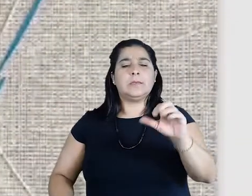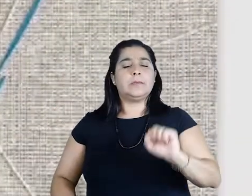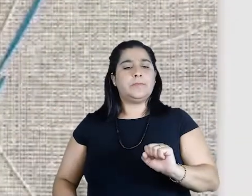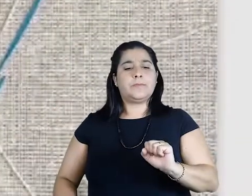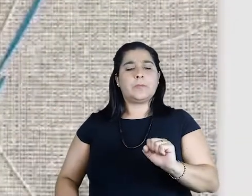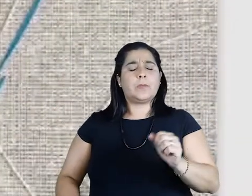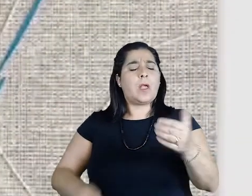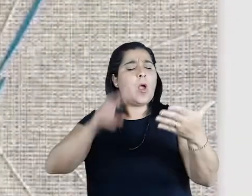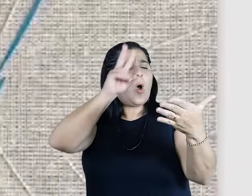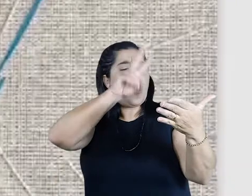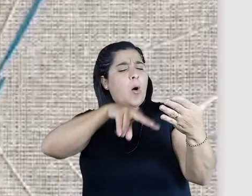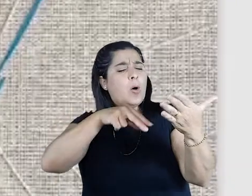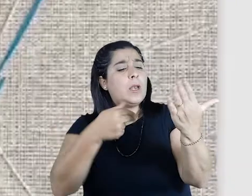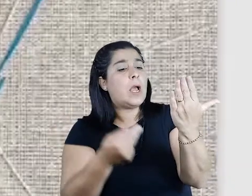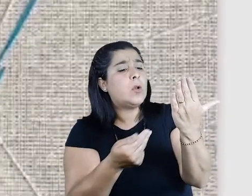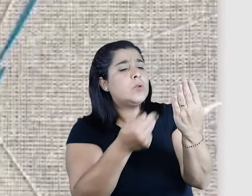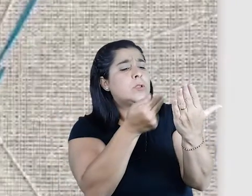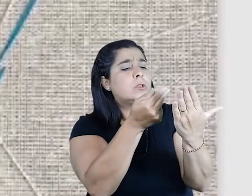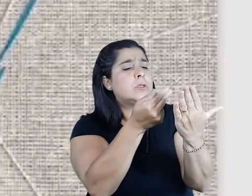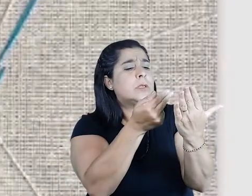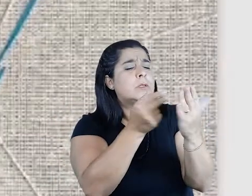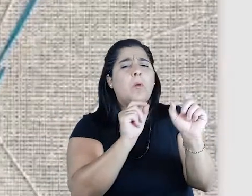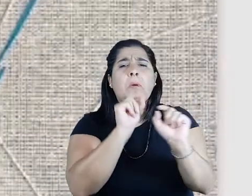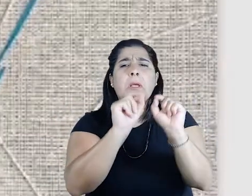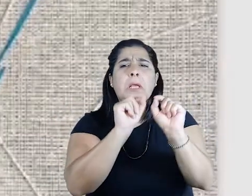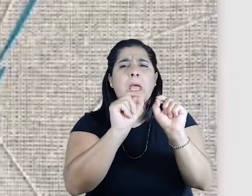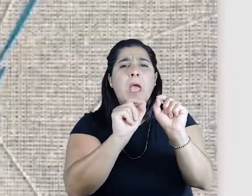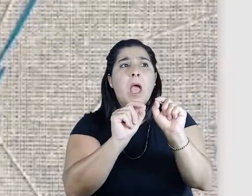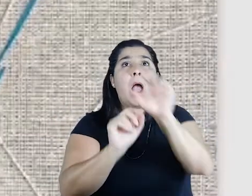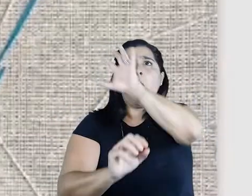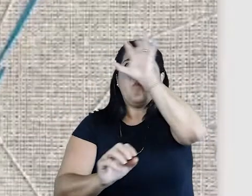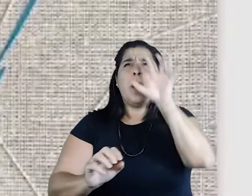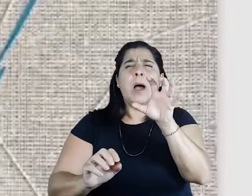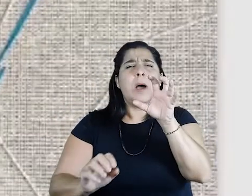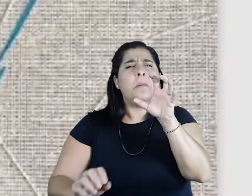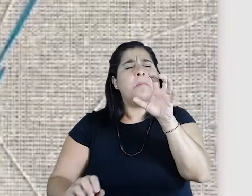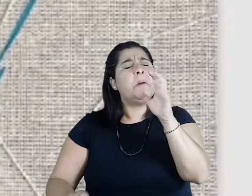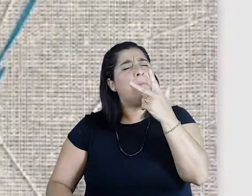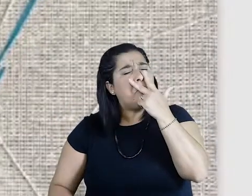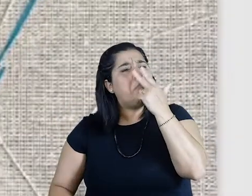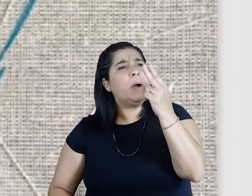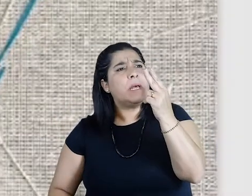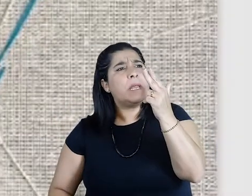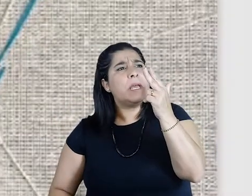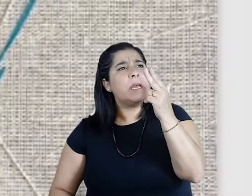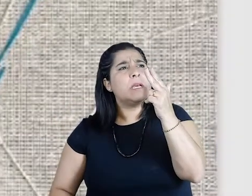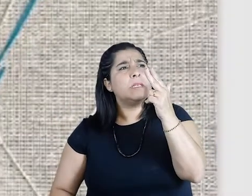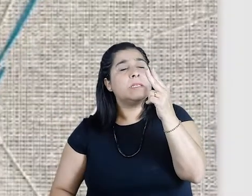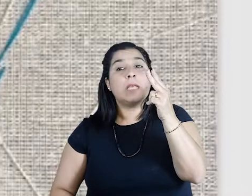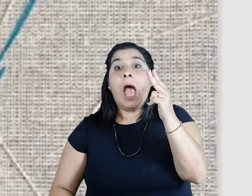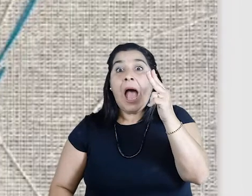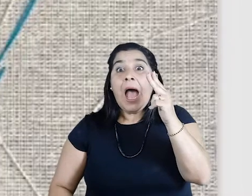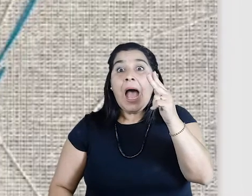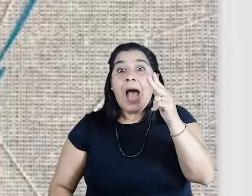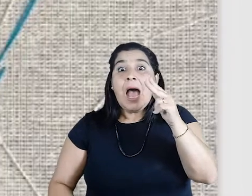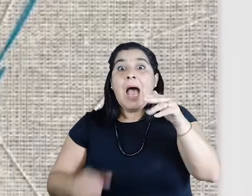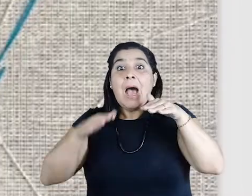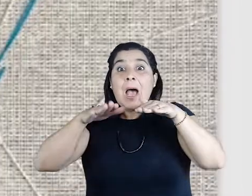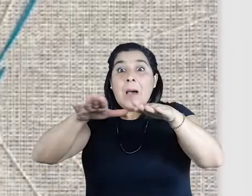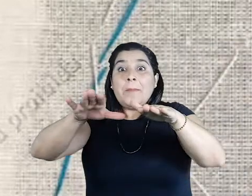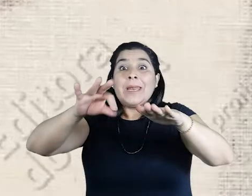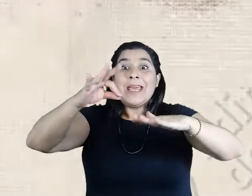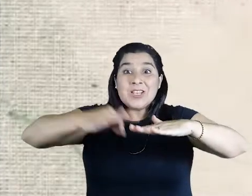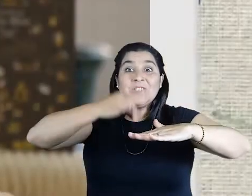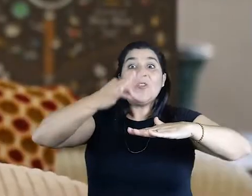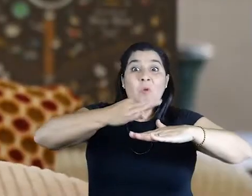o que vem de ilustração pela frente? Parece um Aqui. mapa. O que mais que parece isso? As linhas. Isso daí parece um monte